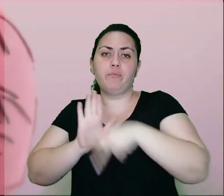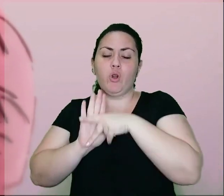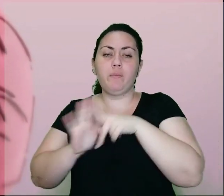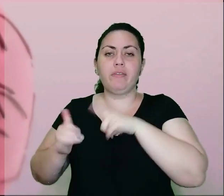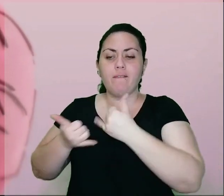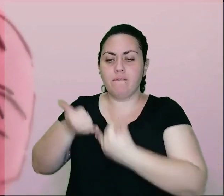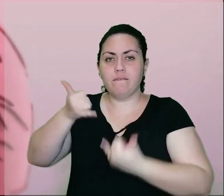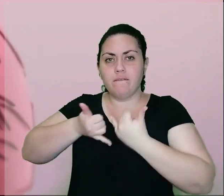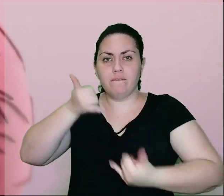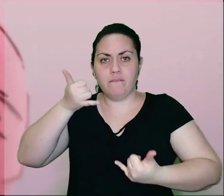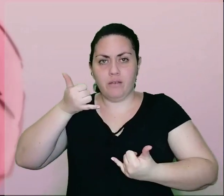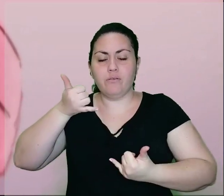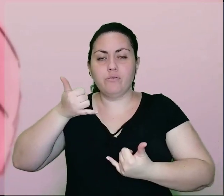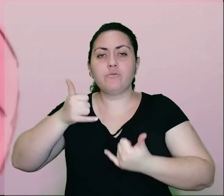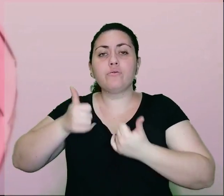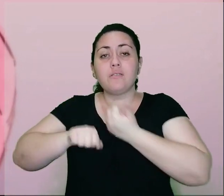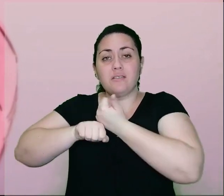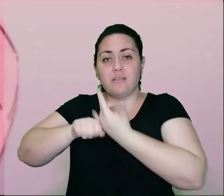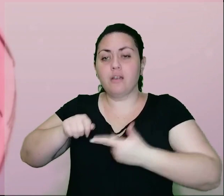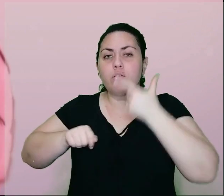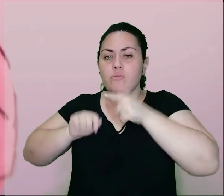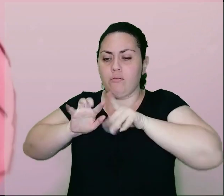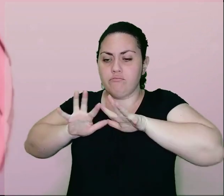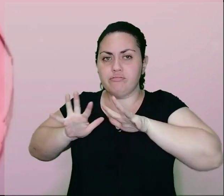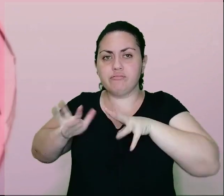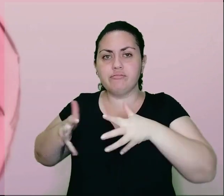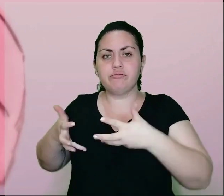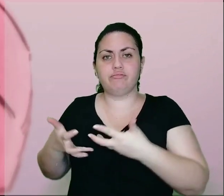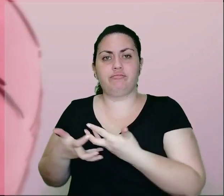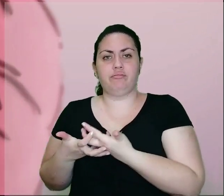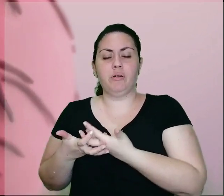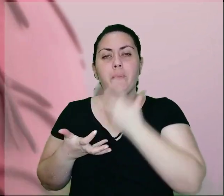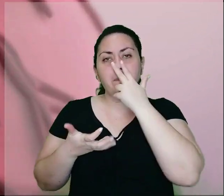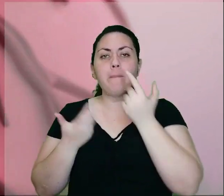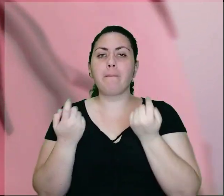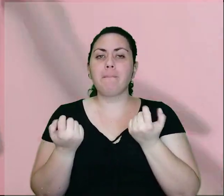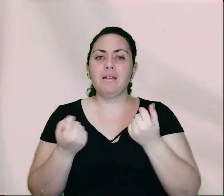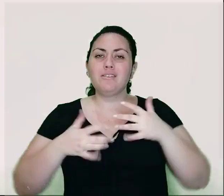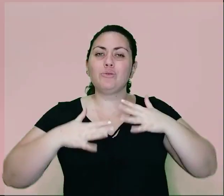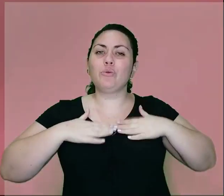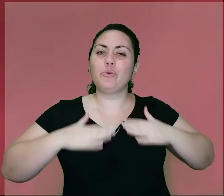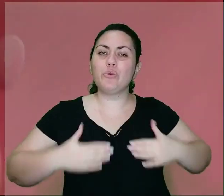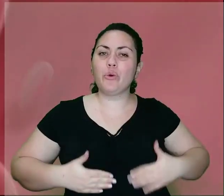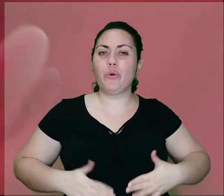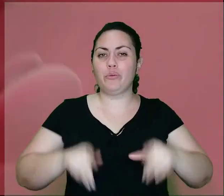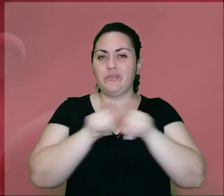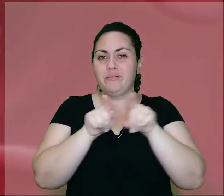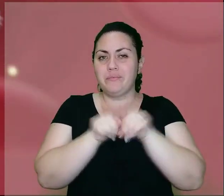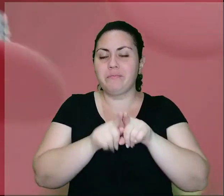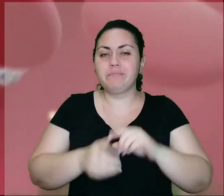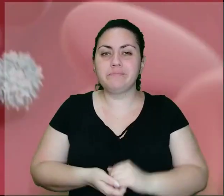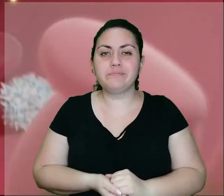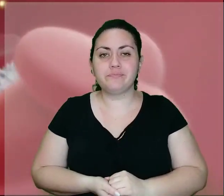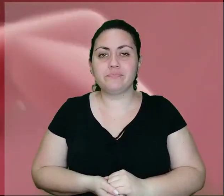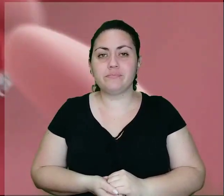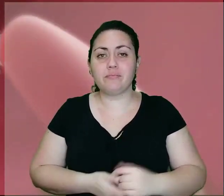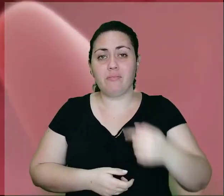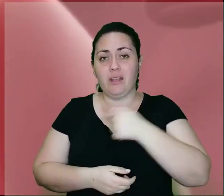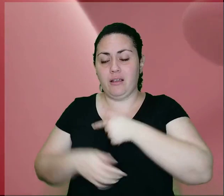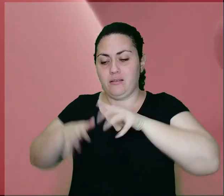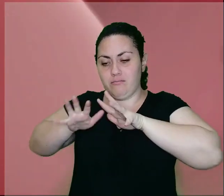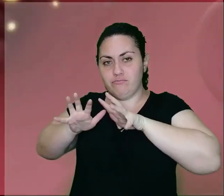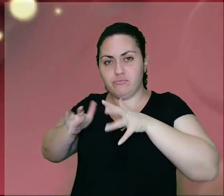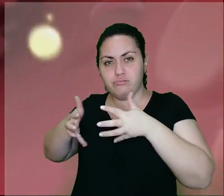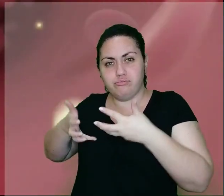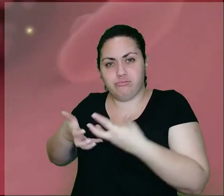vasos sanguíneos que chegam a todas as suas estruturas, à semelhança dos restantes dos órgãos do corpo. Os